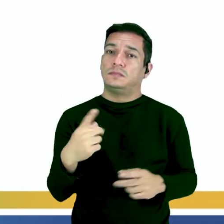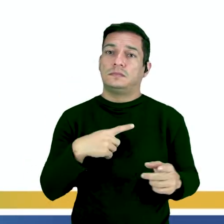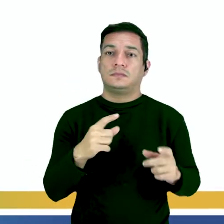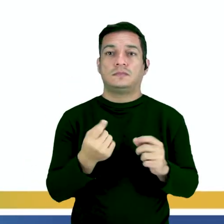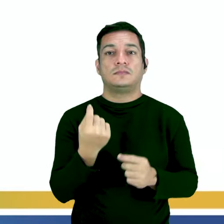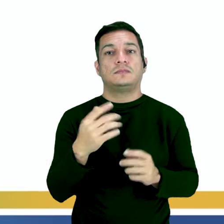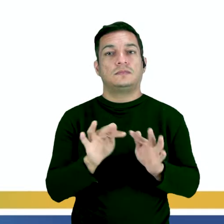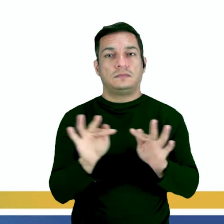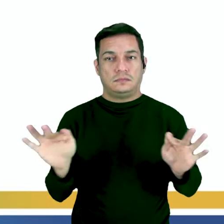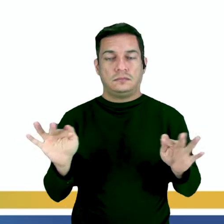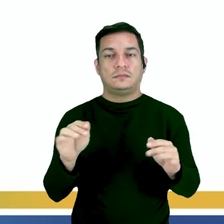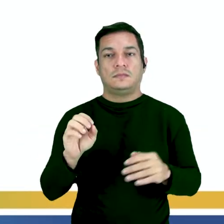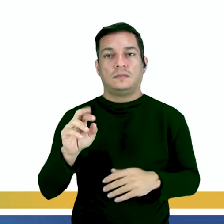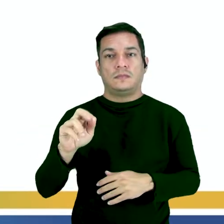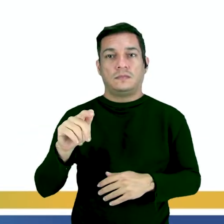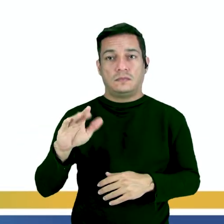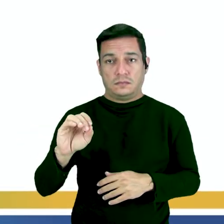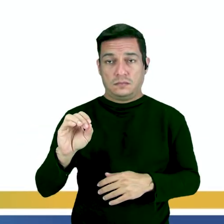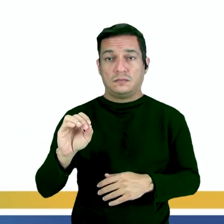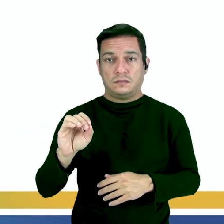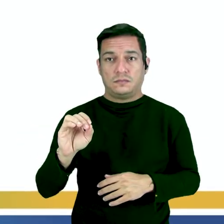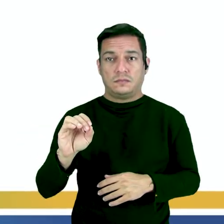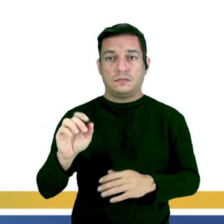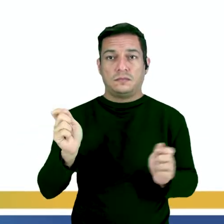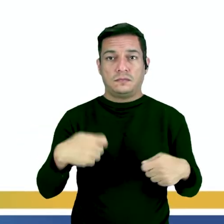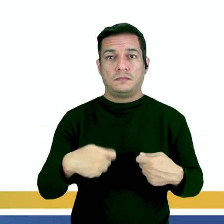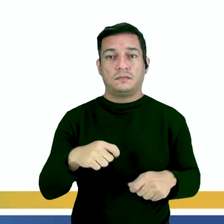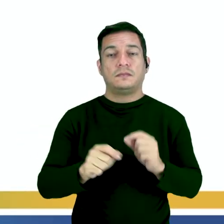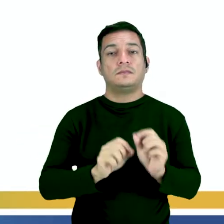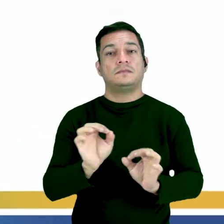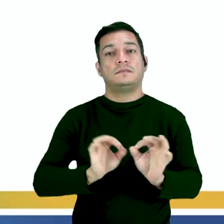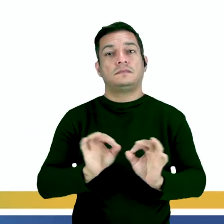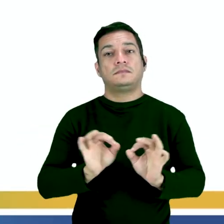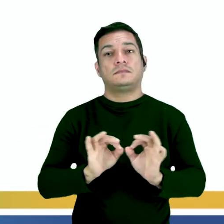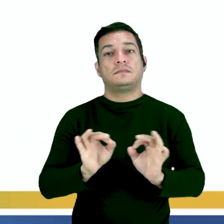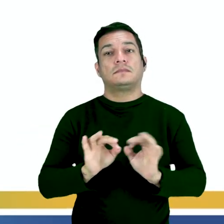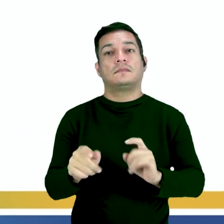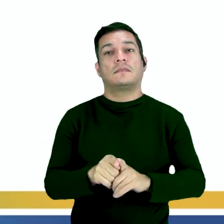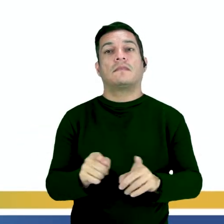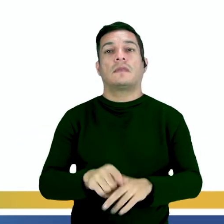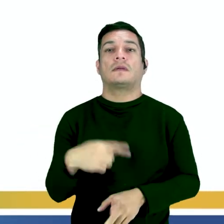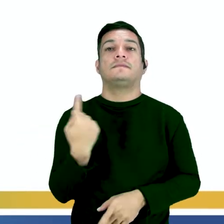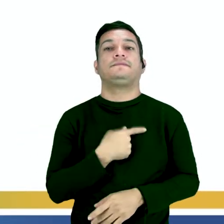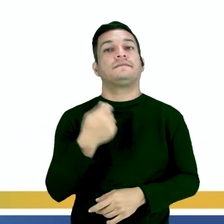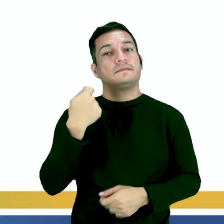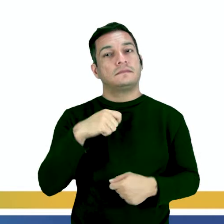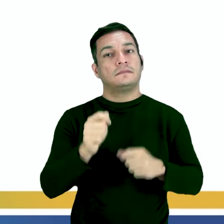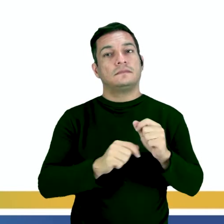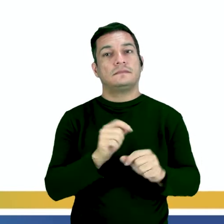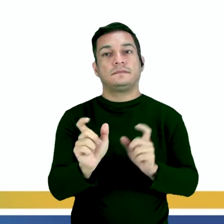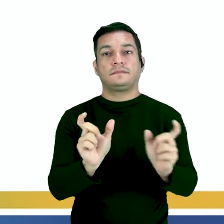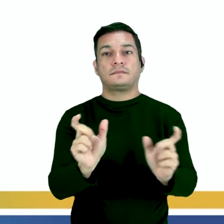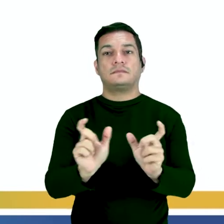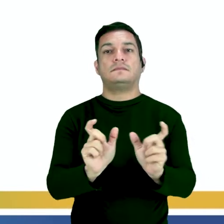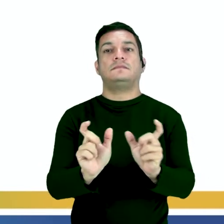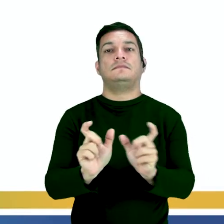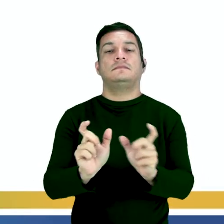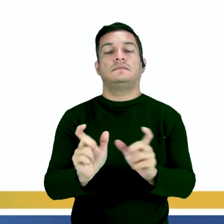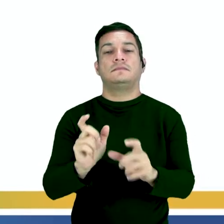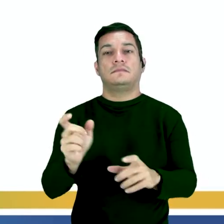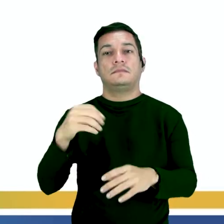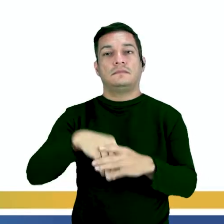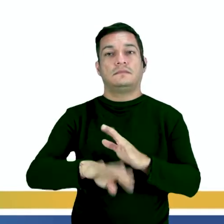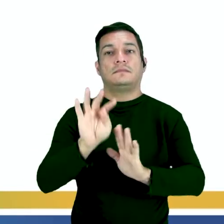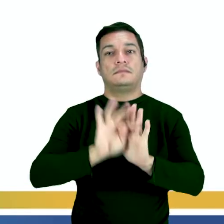uma oração. As orações, elas precisam se organizar e nós precisamos de palavras dentro